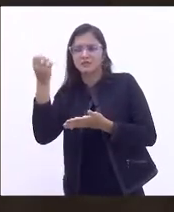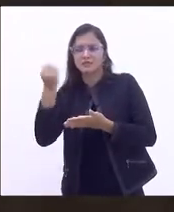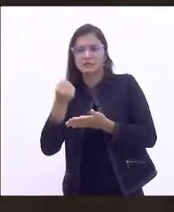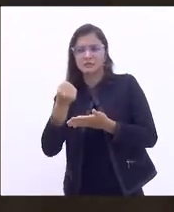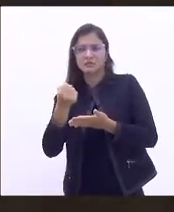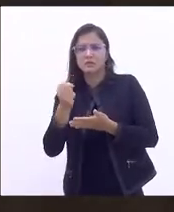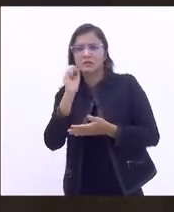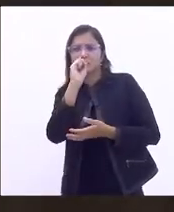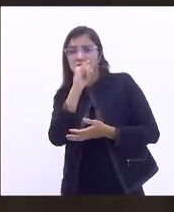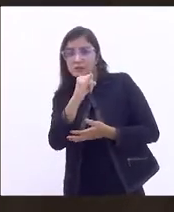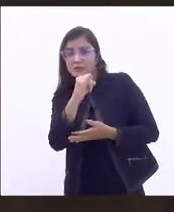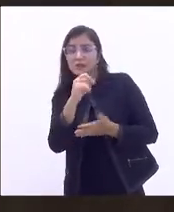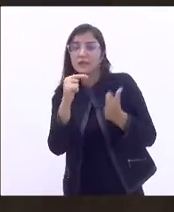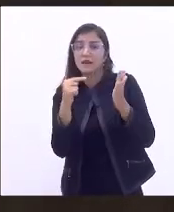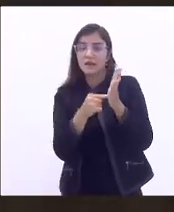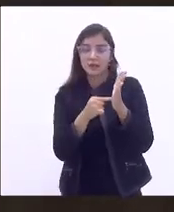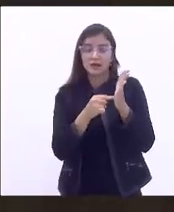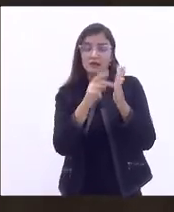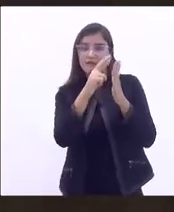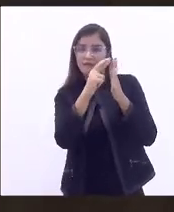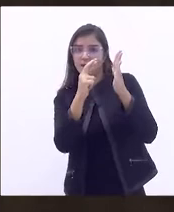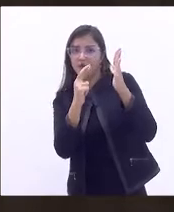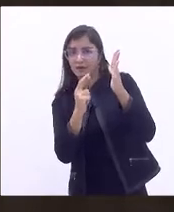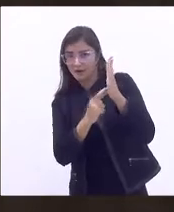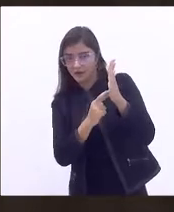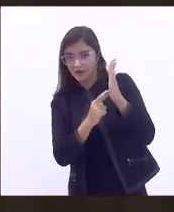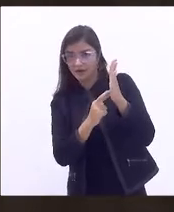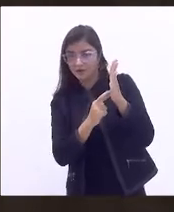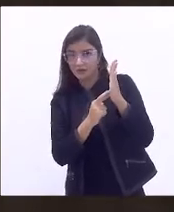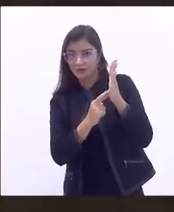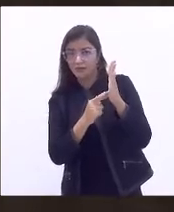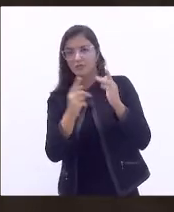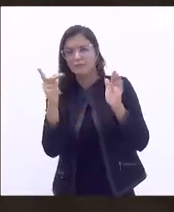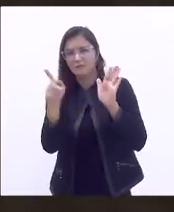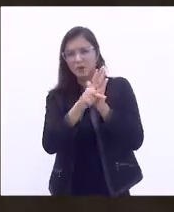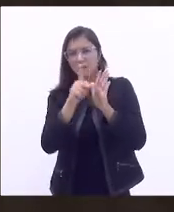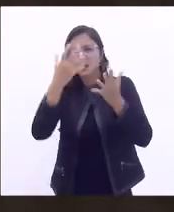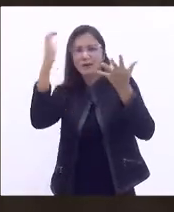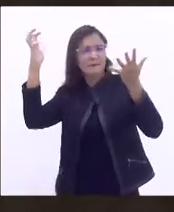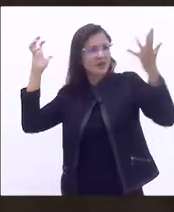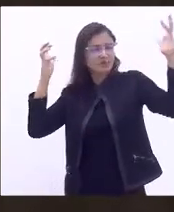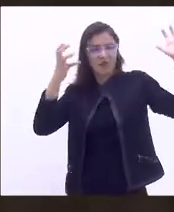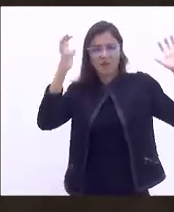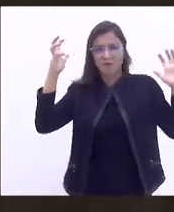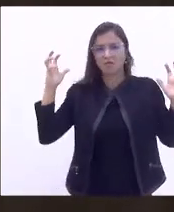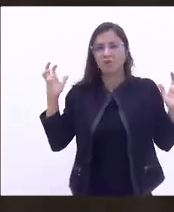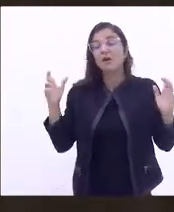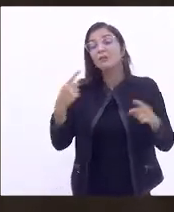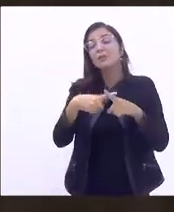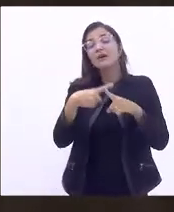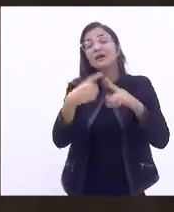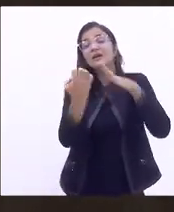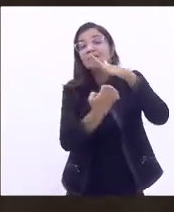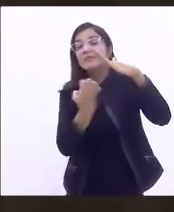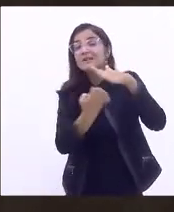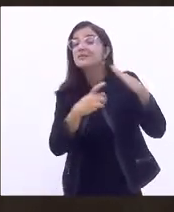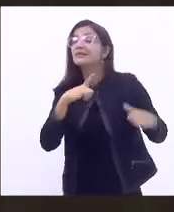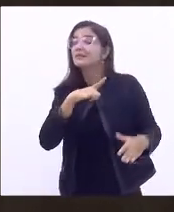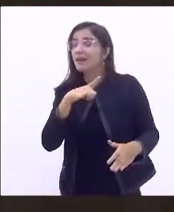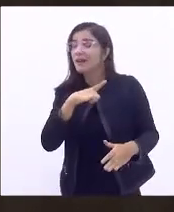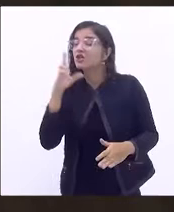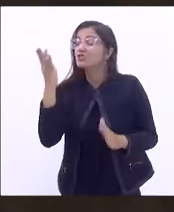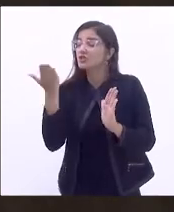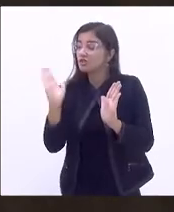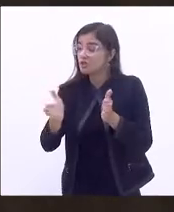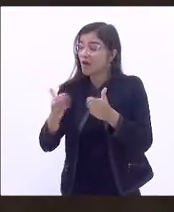as condições especificadas na licença ambiental, porque é uma empresa que tem um histórico de descompromisso com o